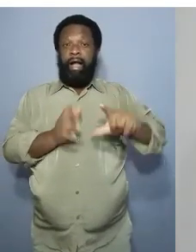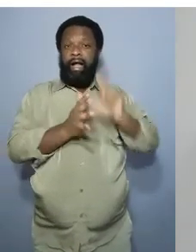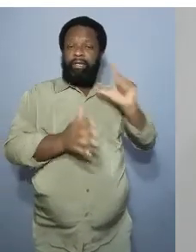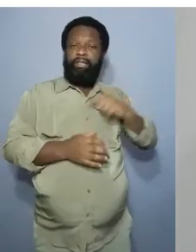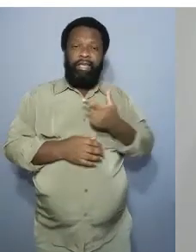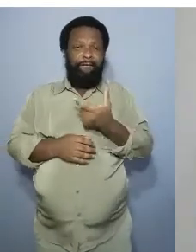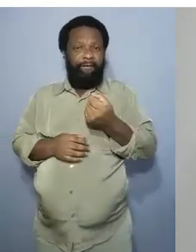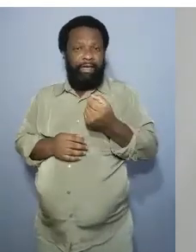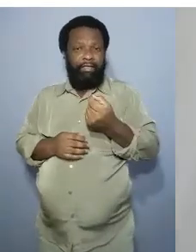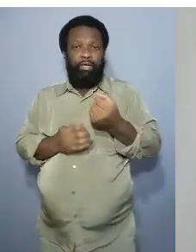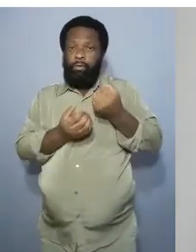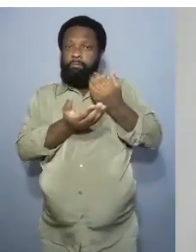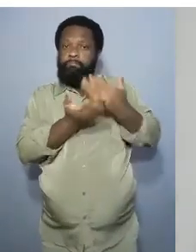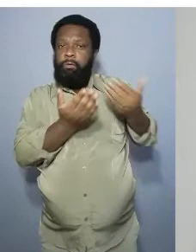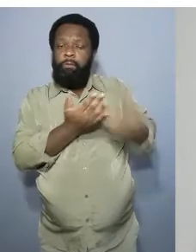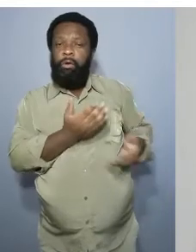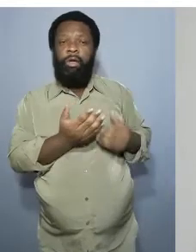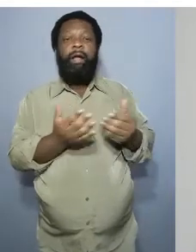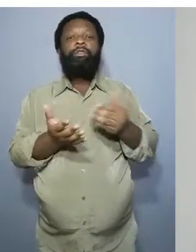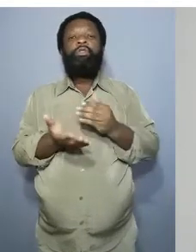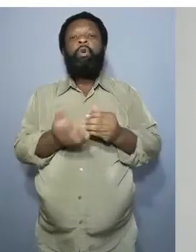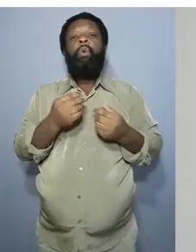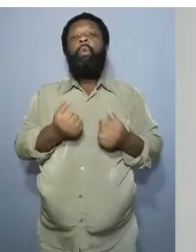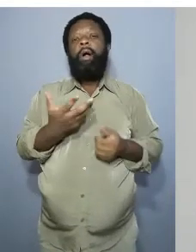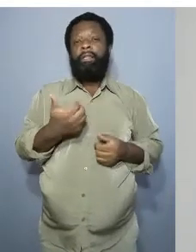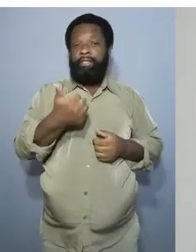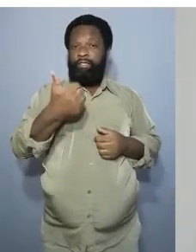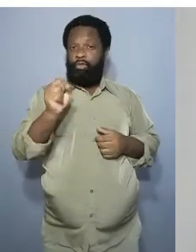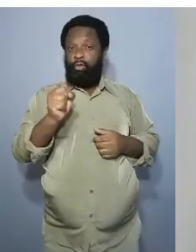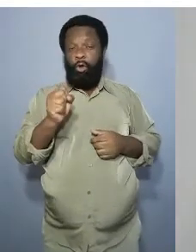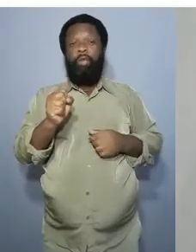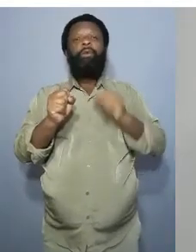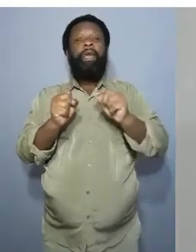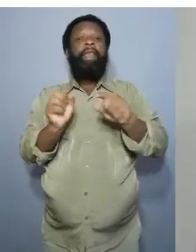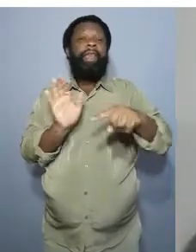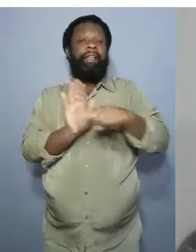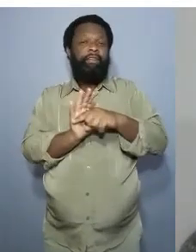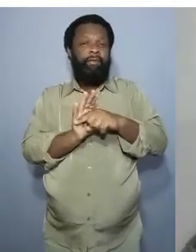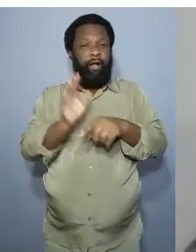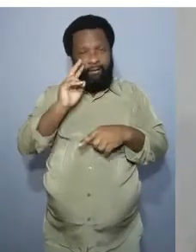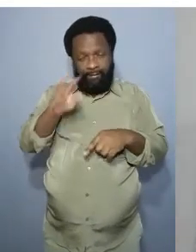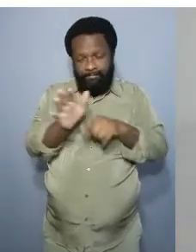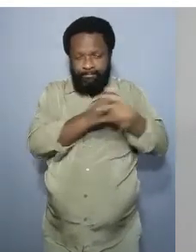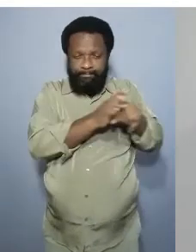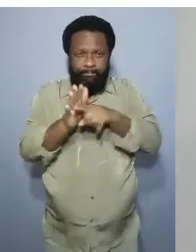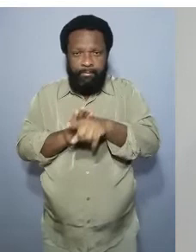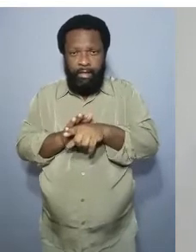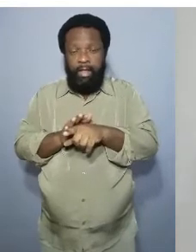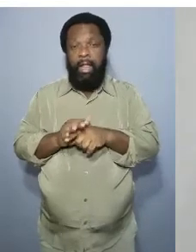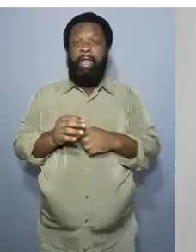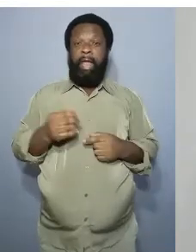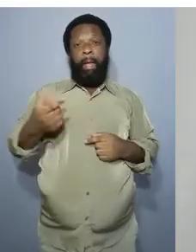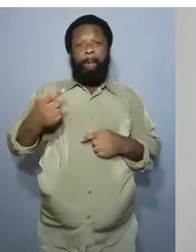quando ele perde 2, ele fica com 18 elétrons, ou seja, 18 cargas negativas. Agora a gente faz uma análise. Se